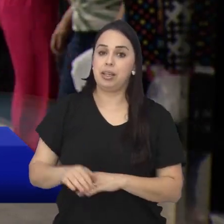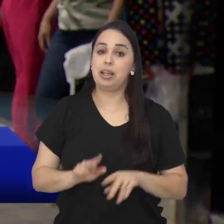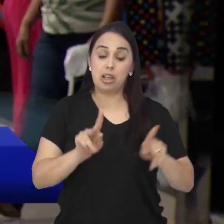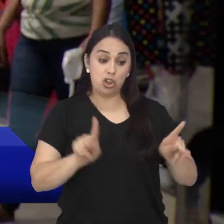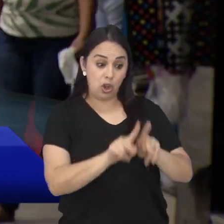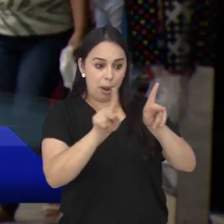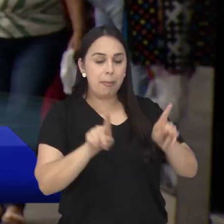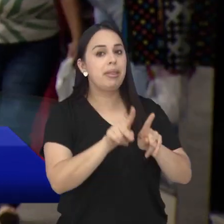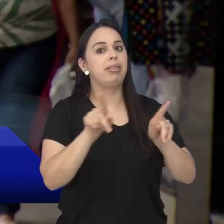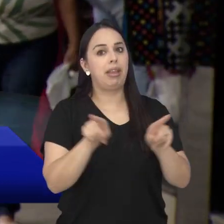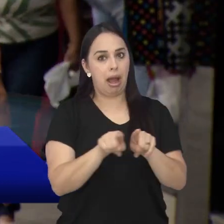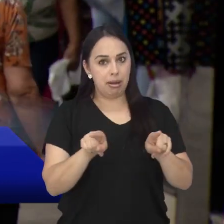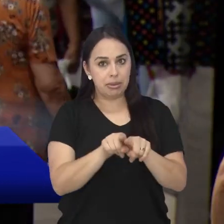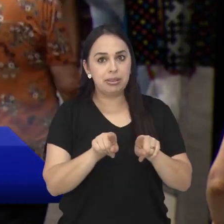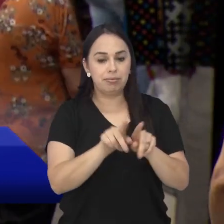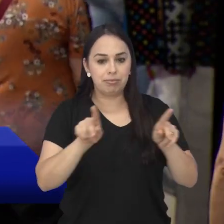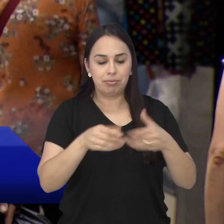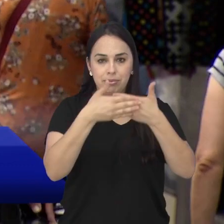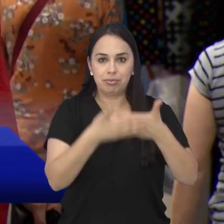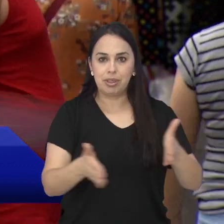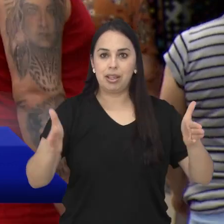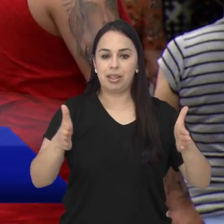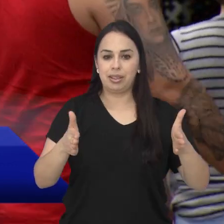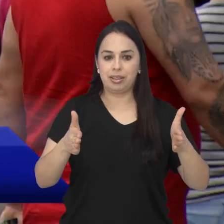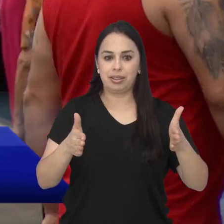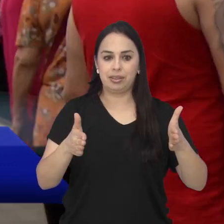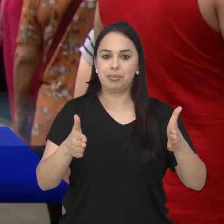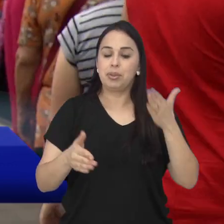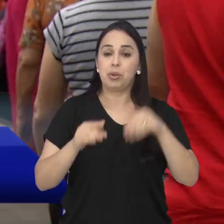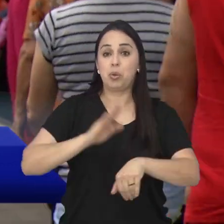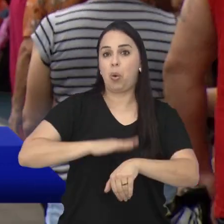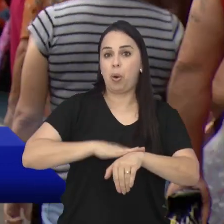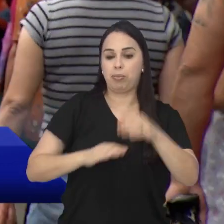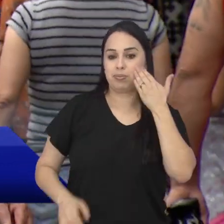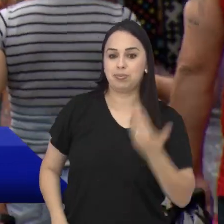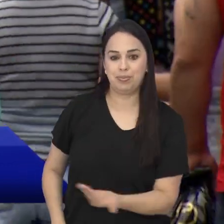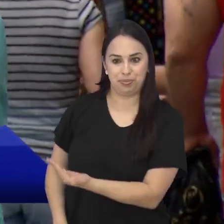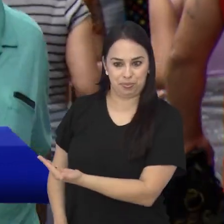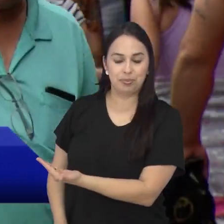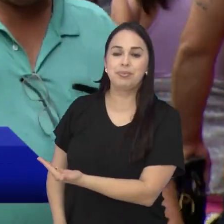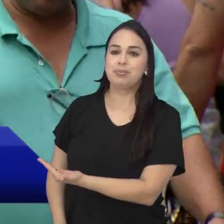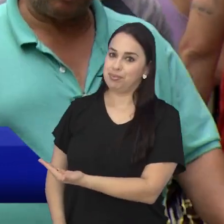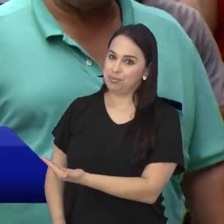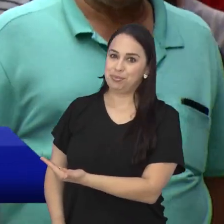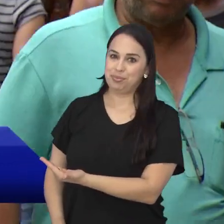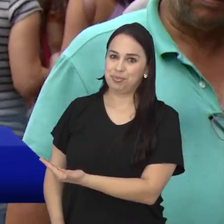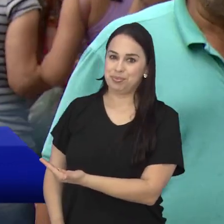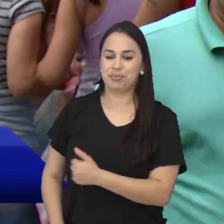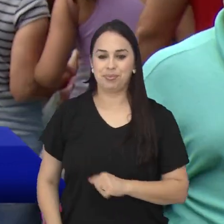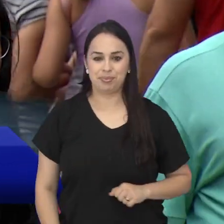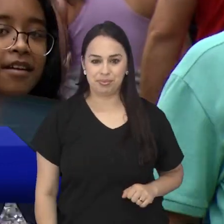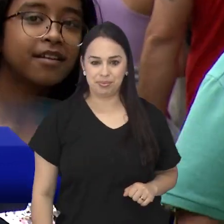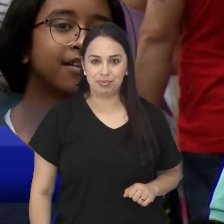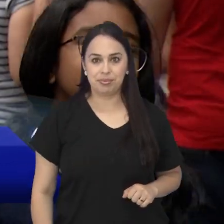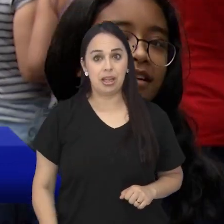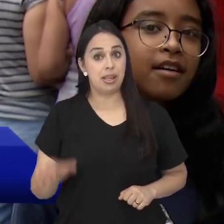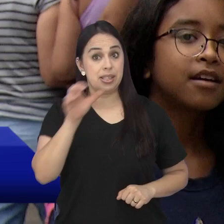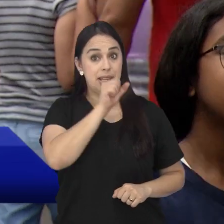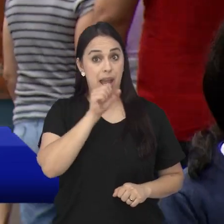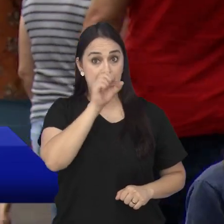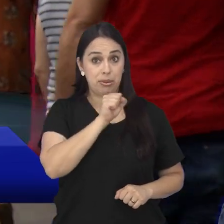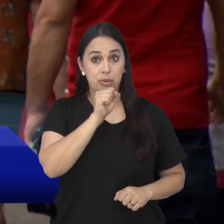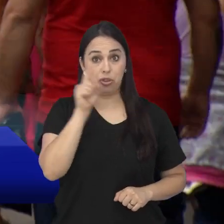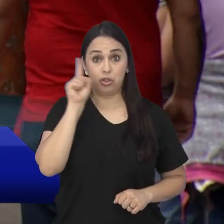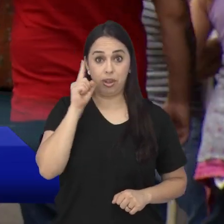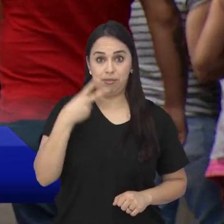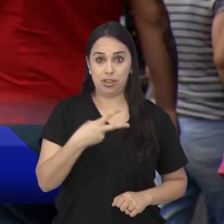os shoppings da cidade, eles ficam abertos na sexta-feira, até sexta-feira, das 10 da manhã às 11 da noite. Já no sábado,